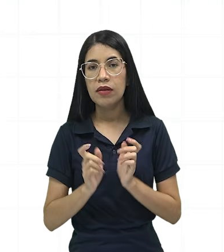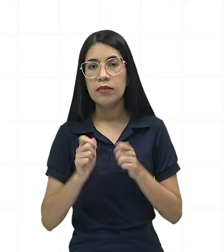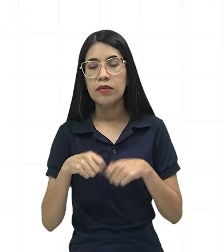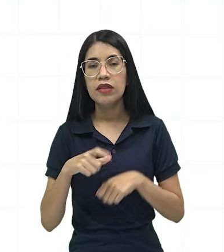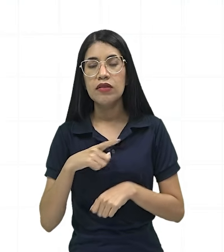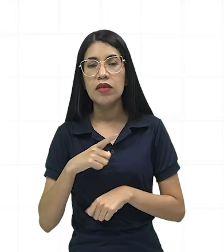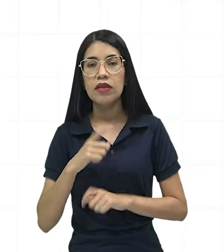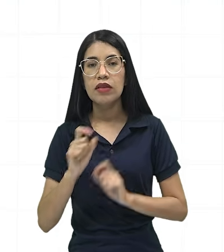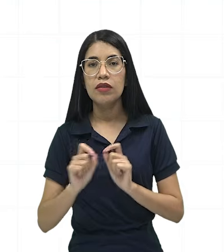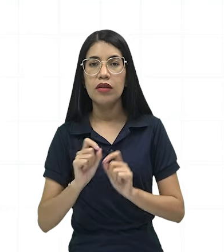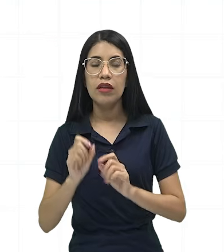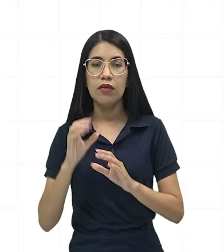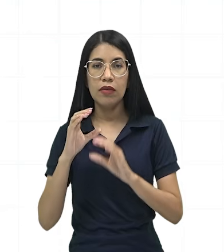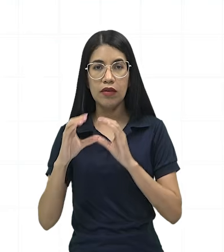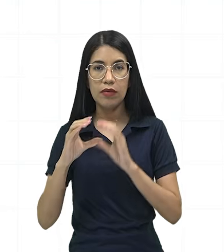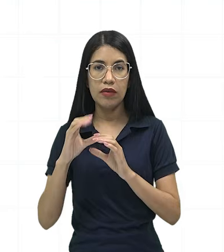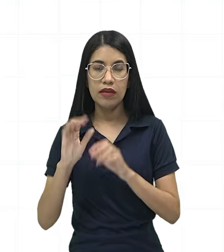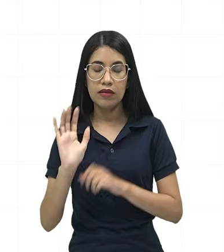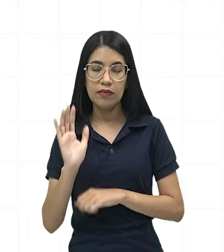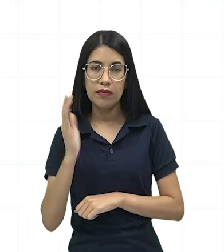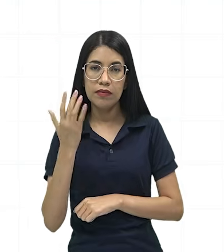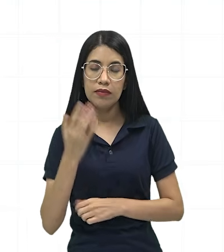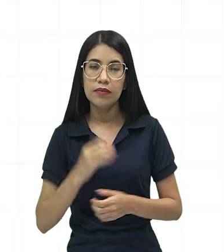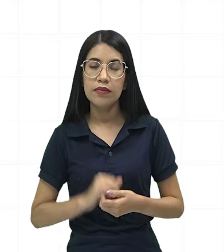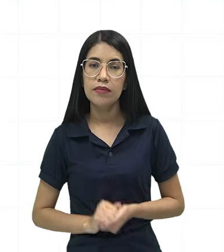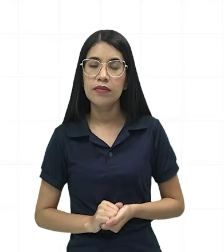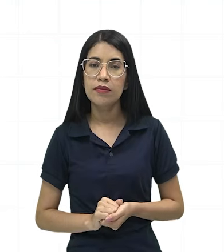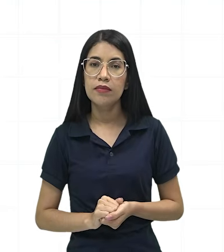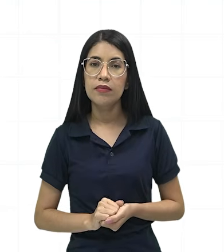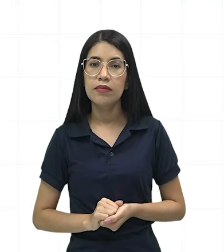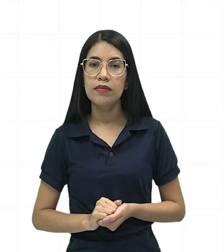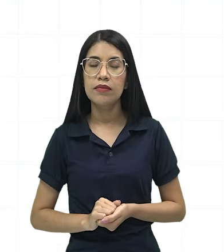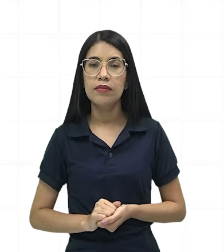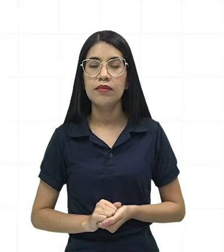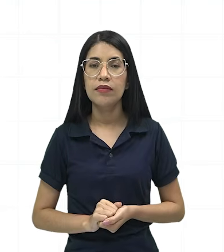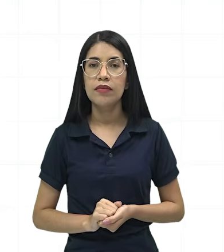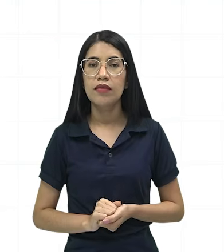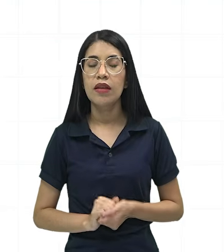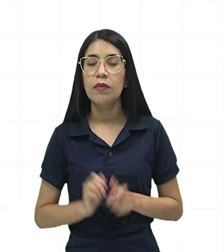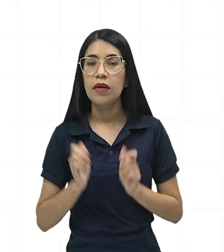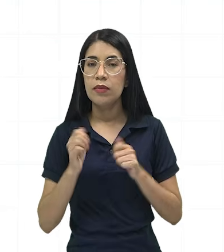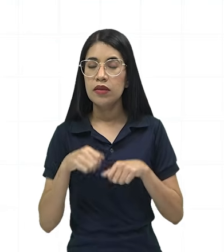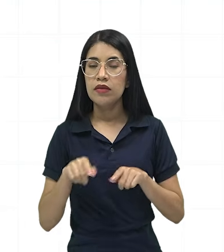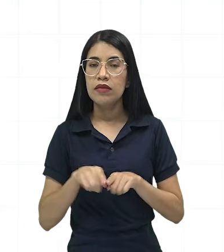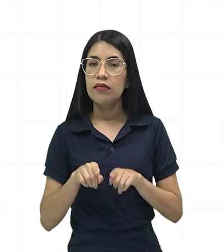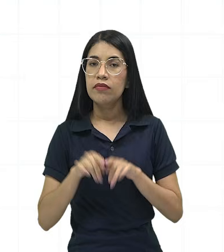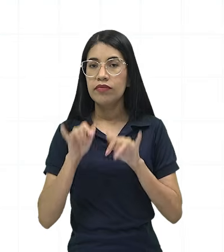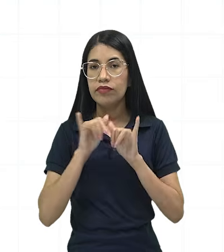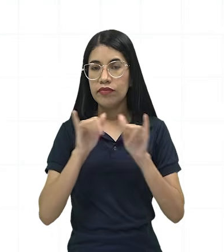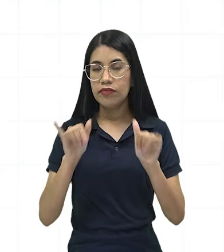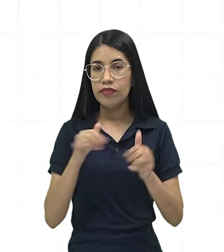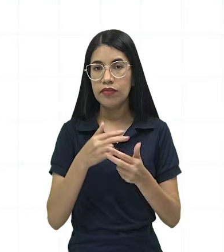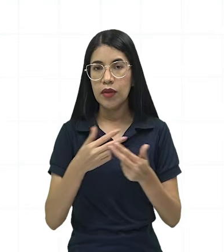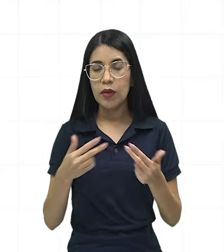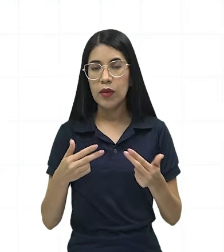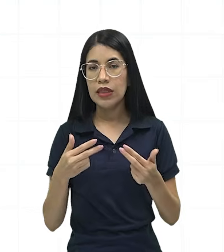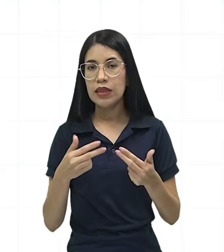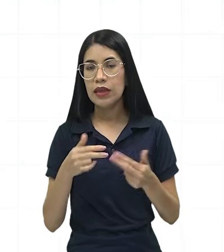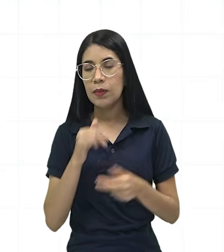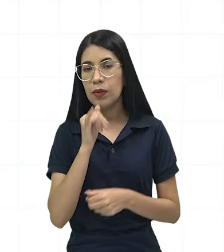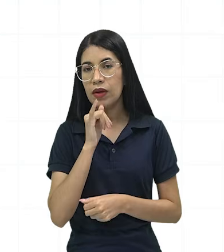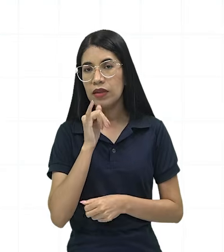que haja uma comunicação, para que se informe algo a respeito de um determinado